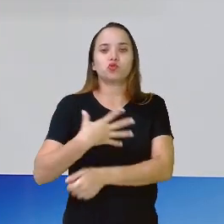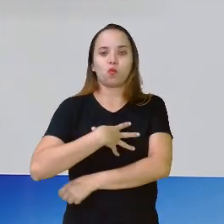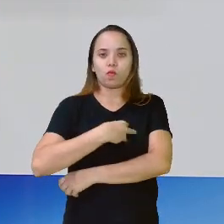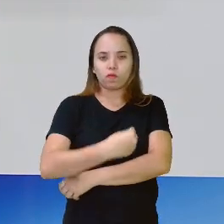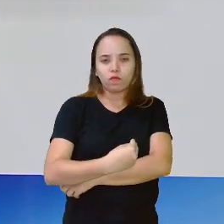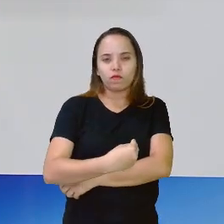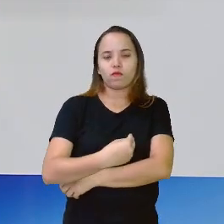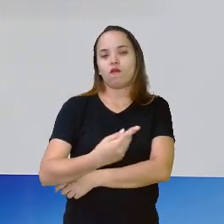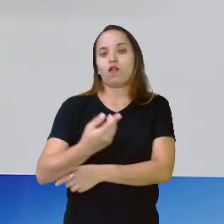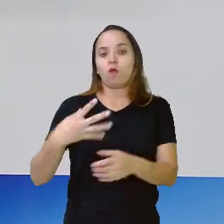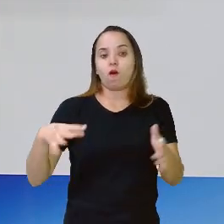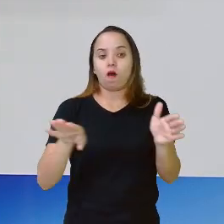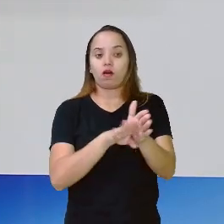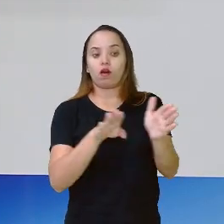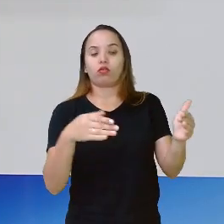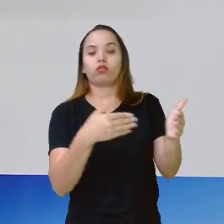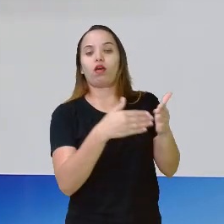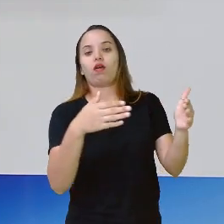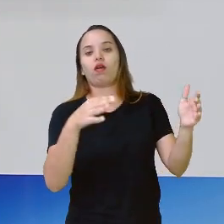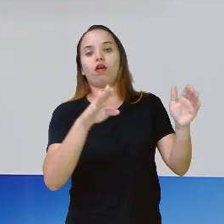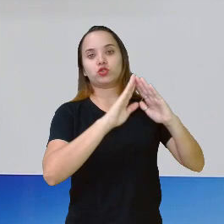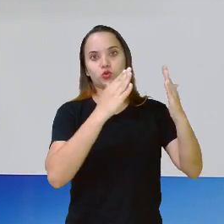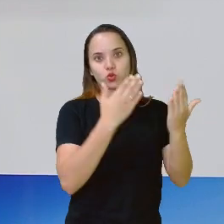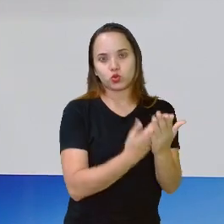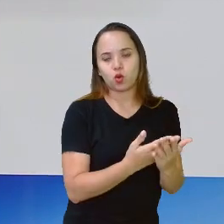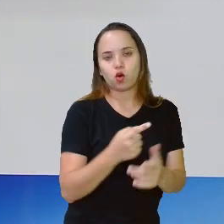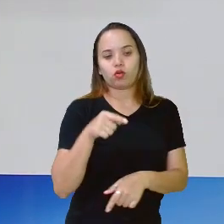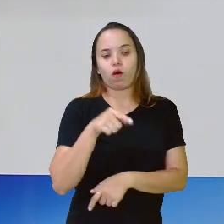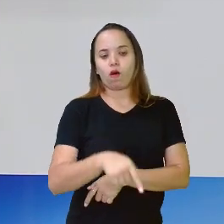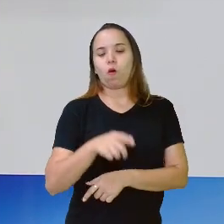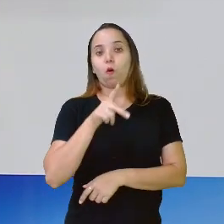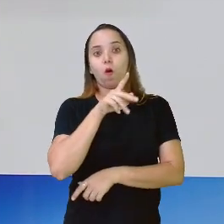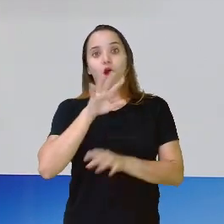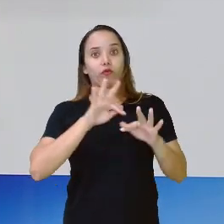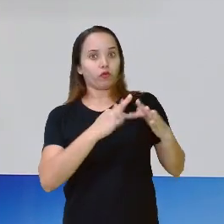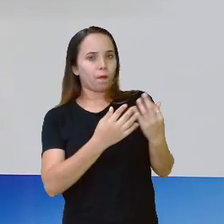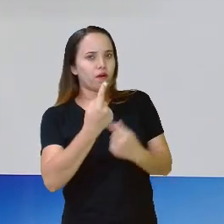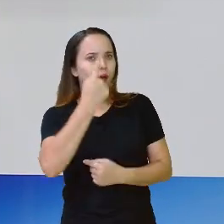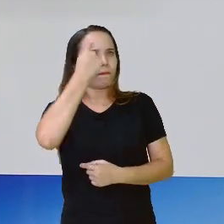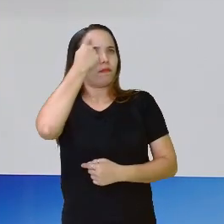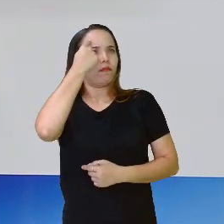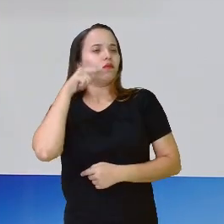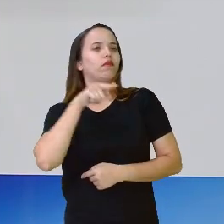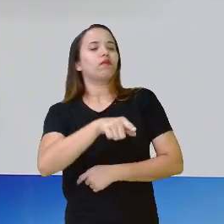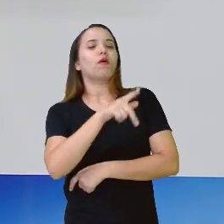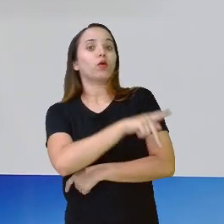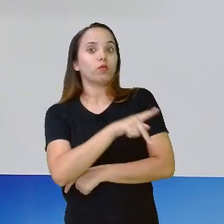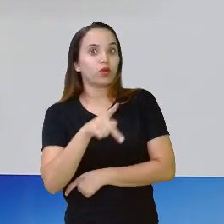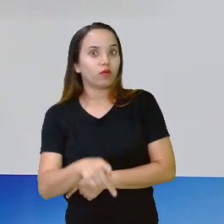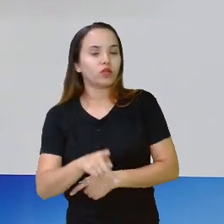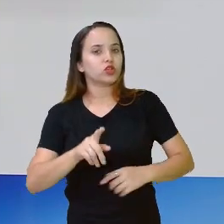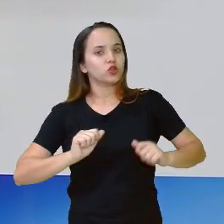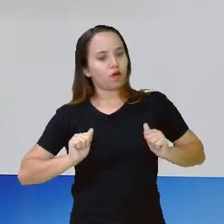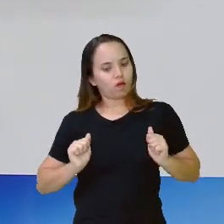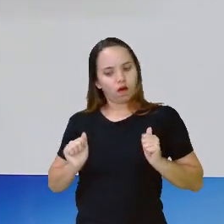vai fazer o seu melhor, juntamente, em parceria com essa família. Porque essa família também